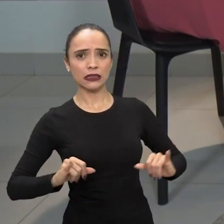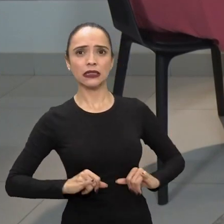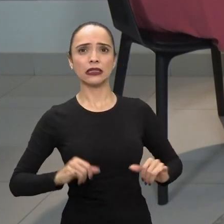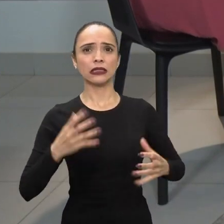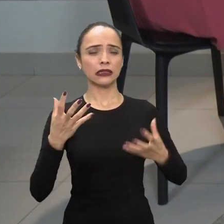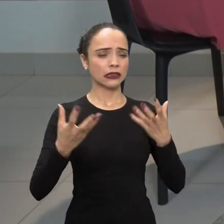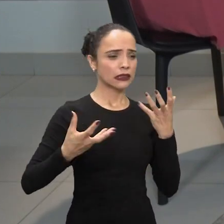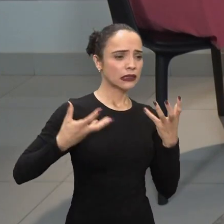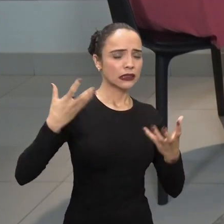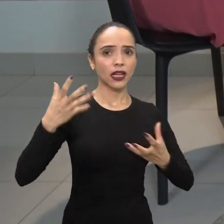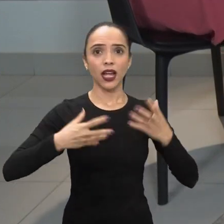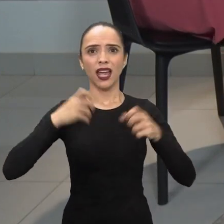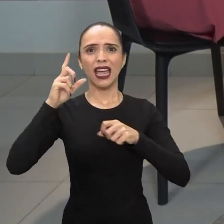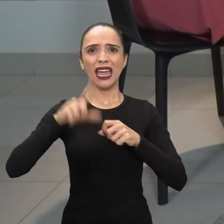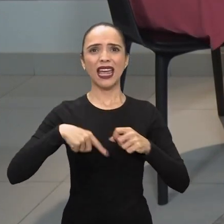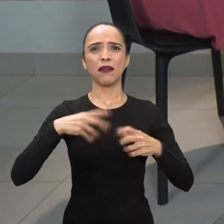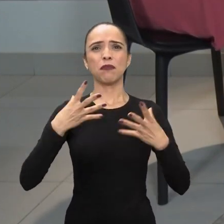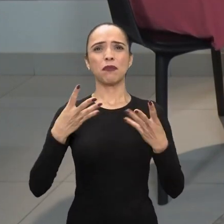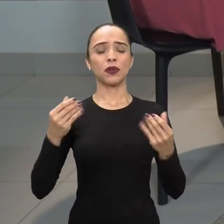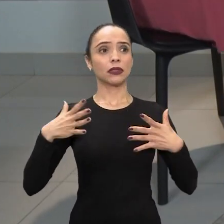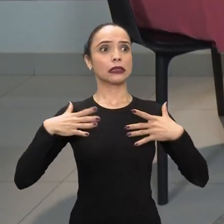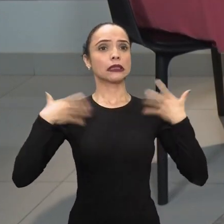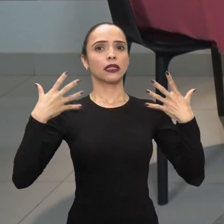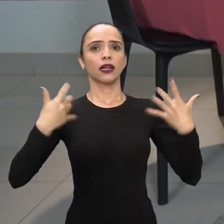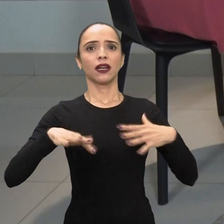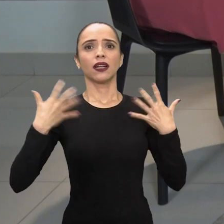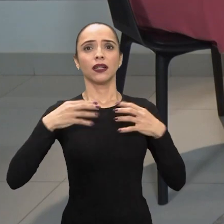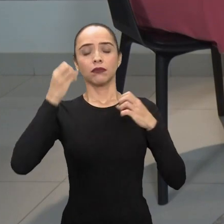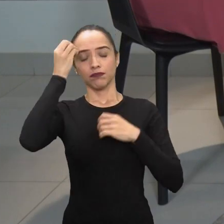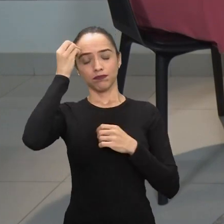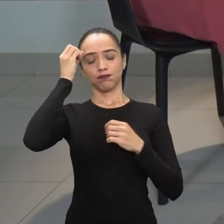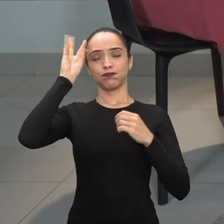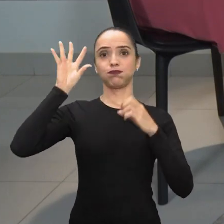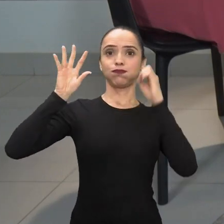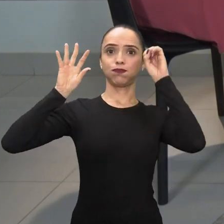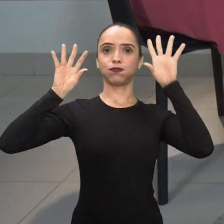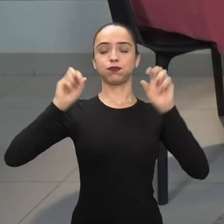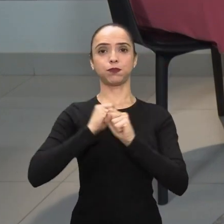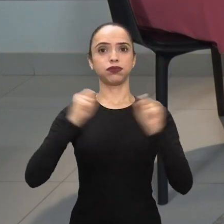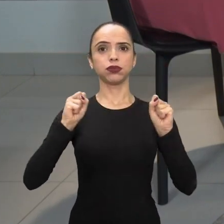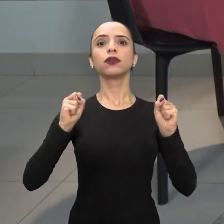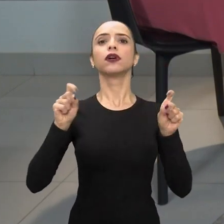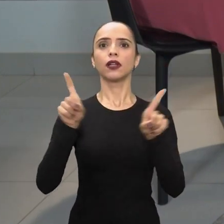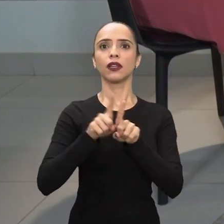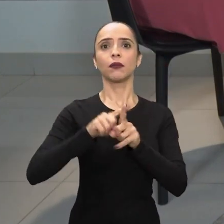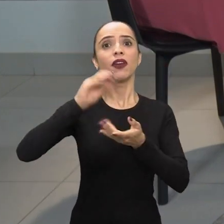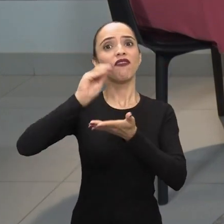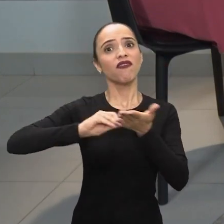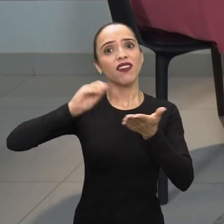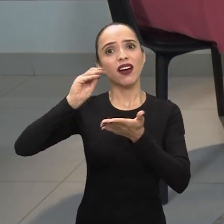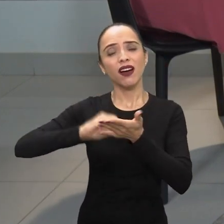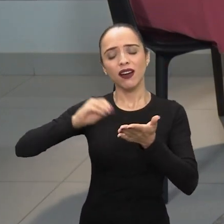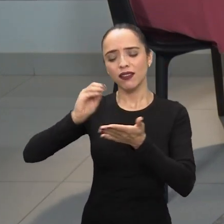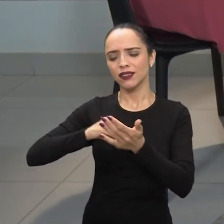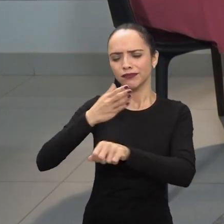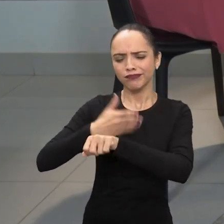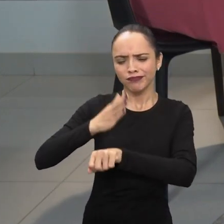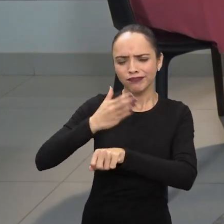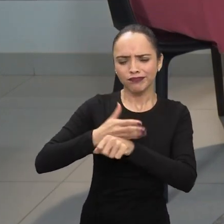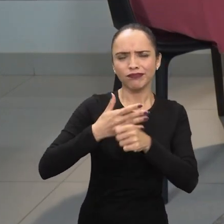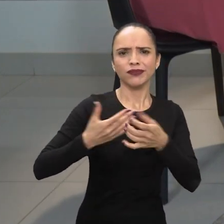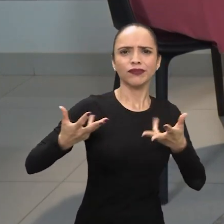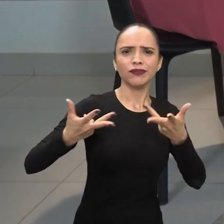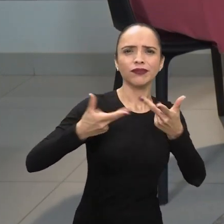de absoluta e previsibilidade né que você tem que reagir e muitas vezes sem muito treinamento